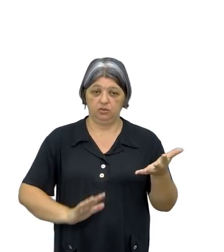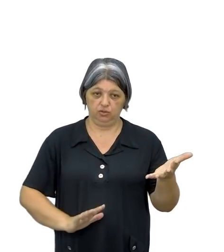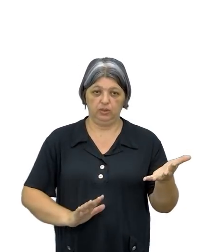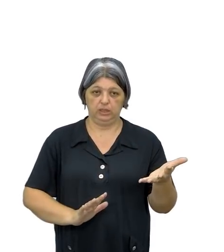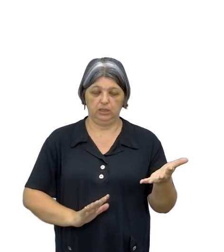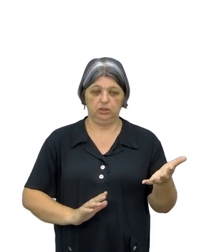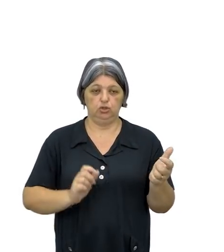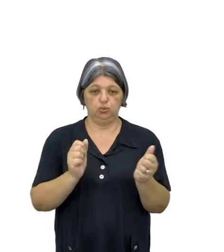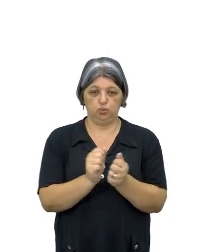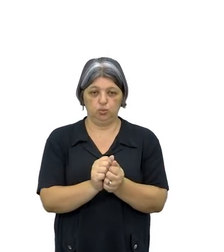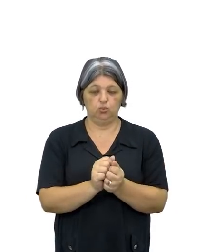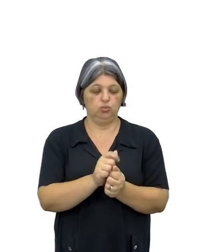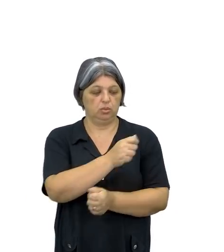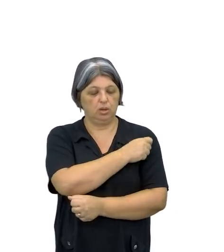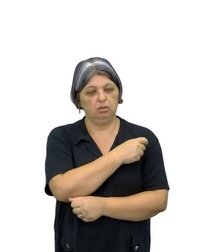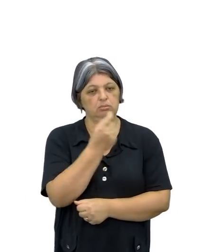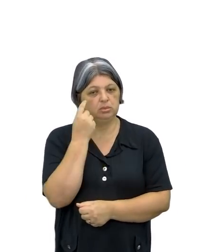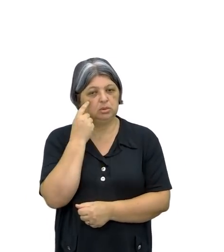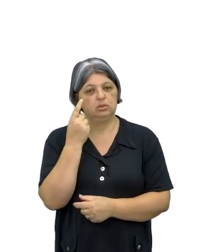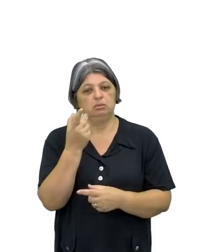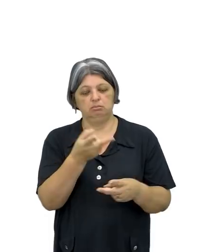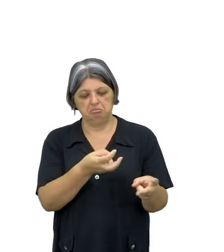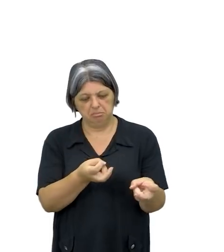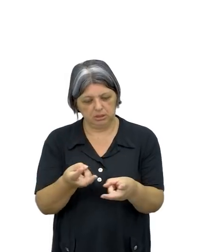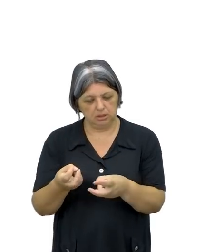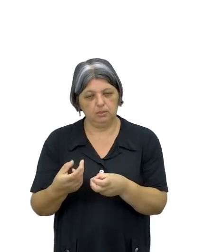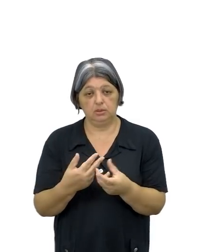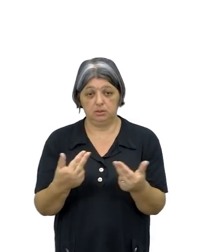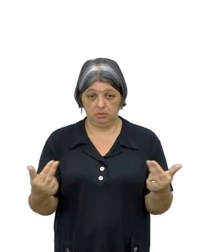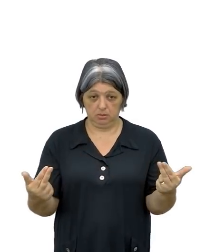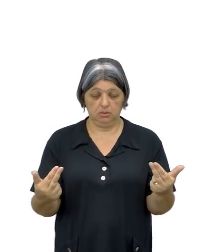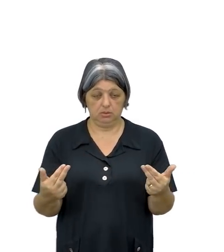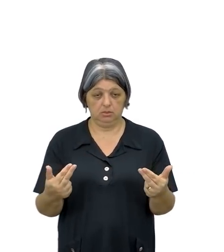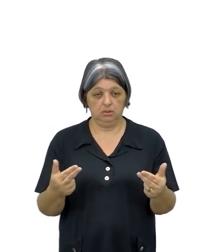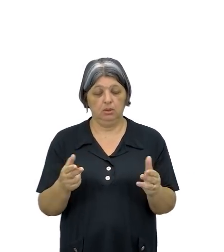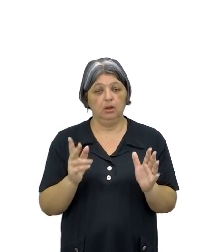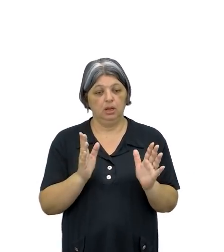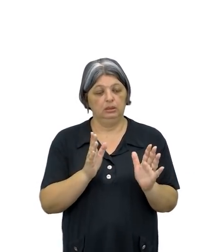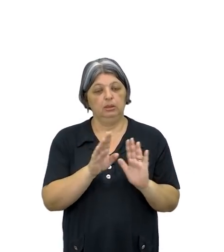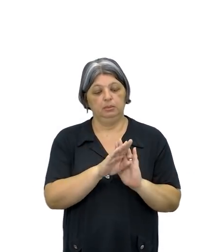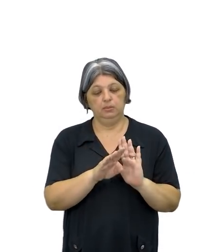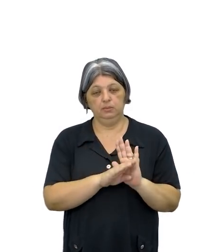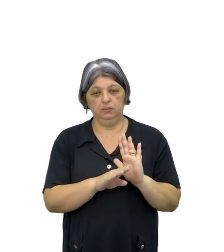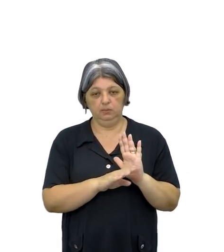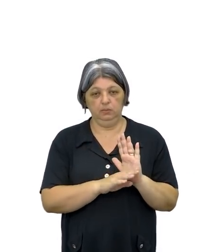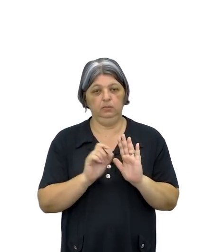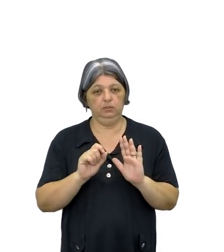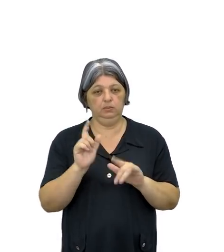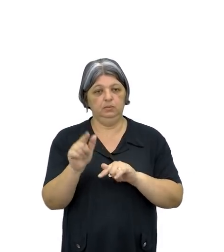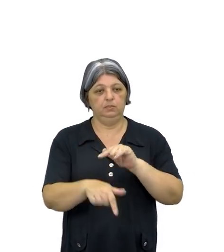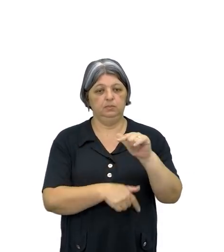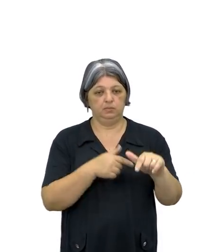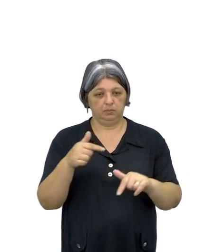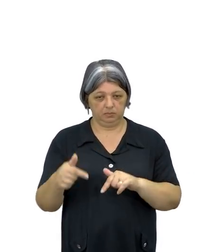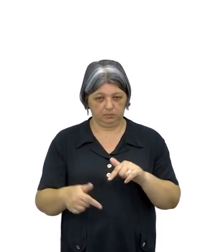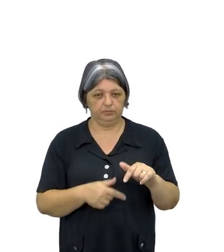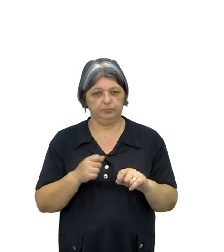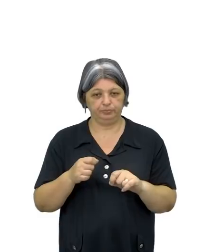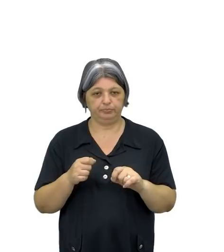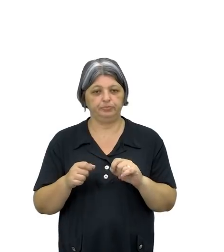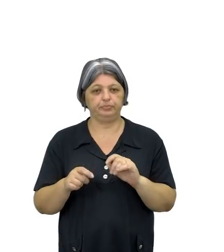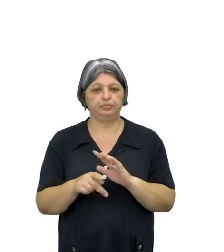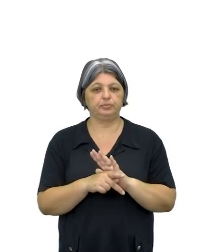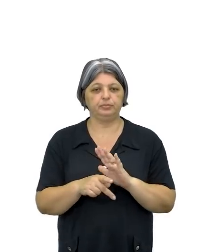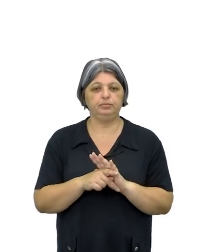estudantes, eu preciso olhar bem esses estágios, né. Aqui a gente trabalhou um tempo, quem já trabalhou com a taxonomia de Bloom,